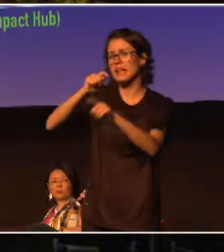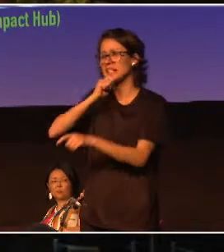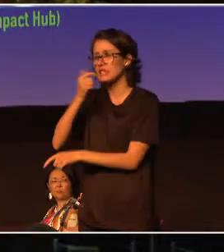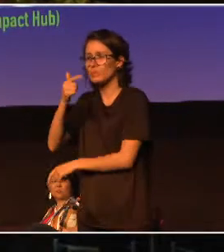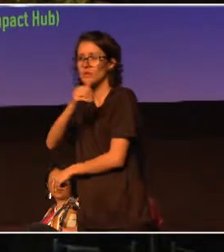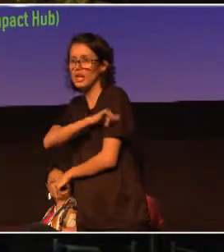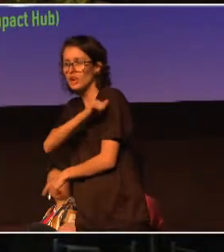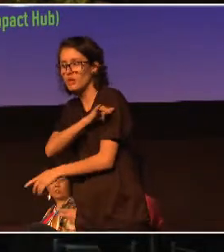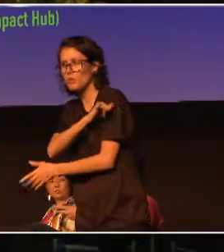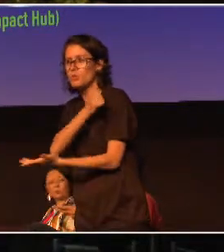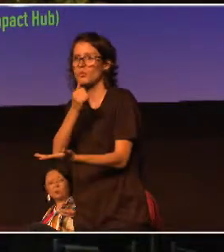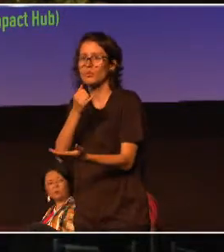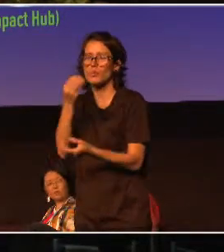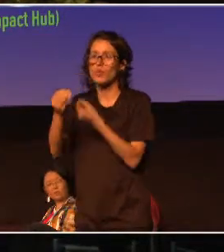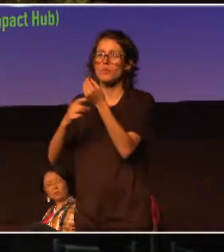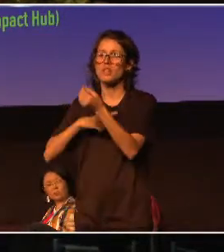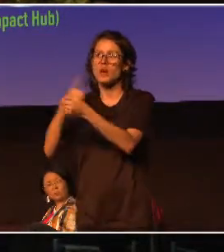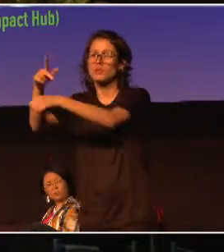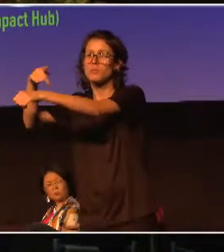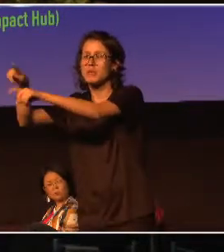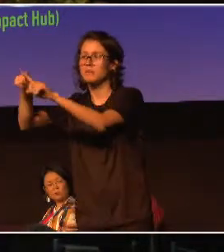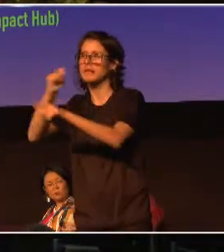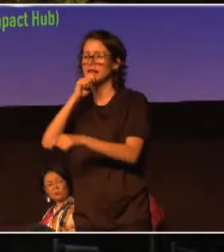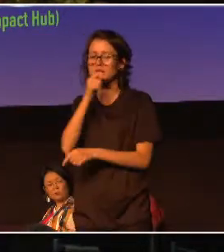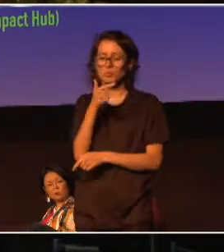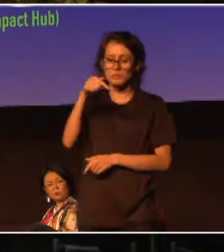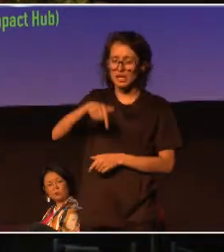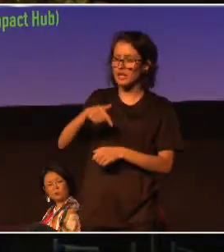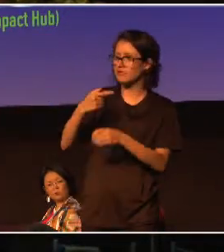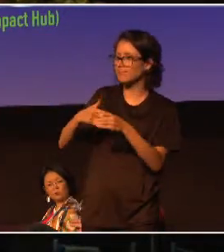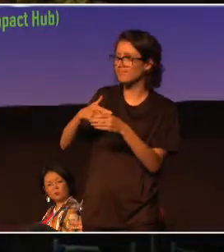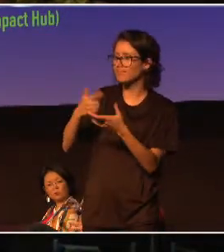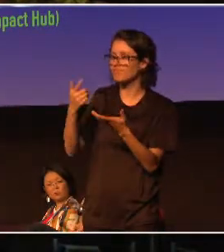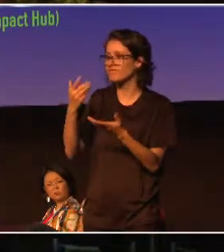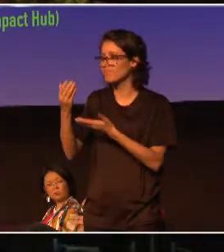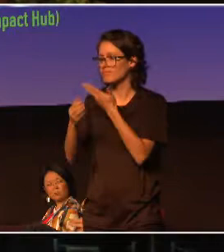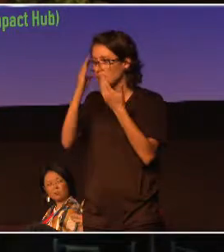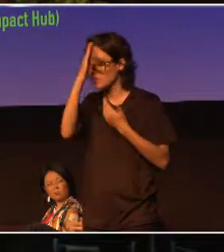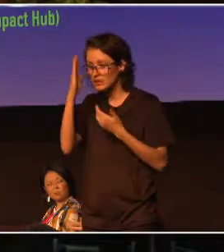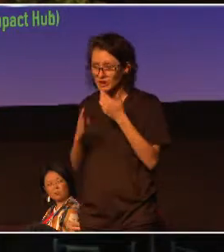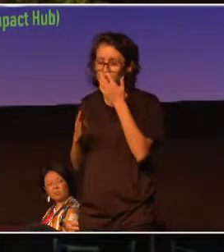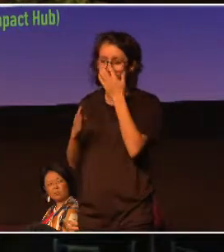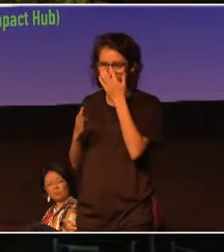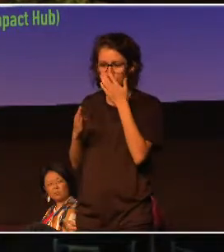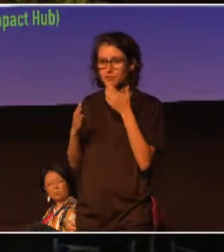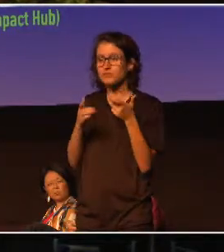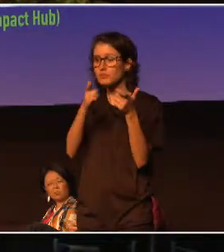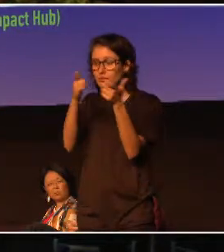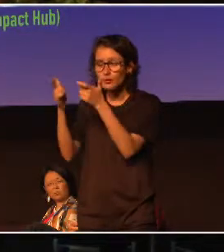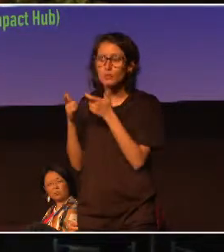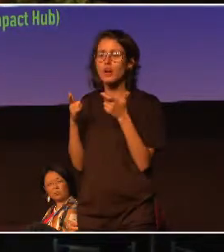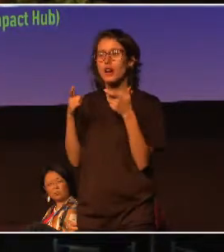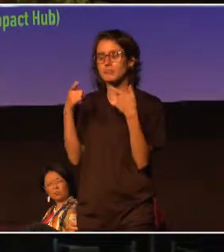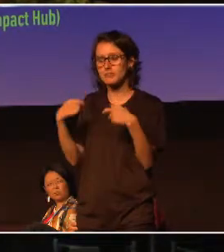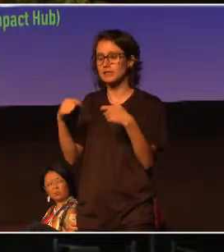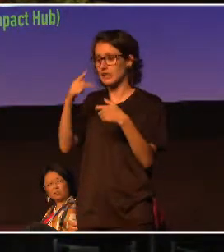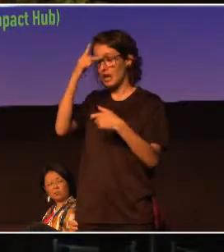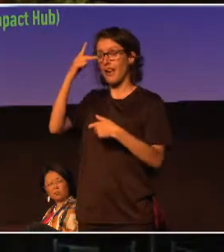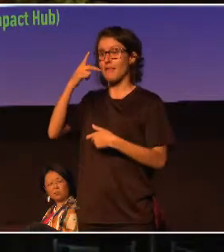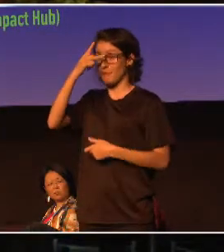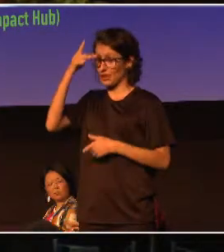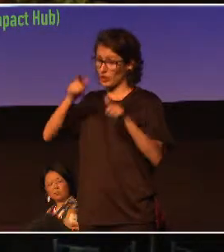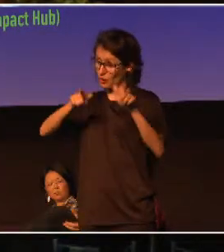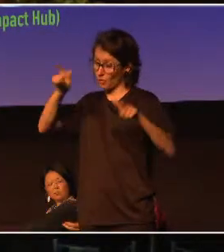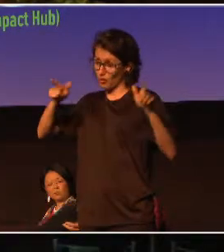Janeiro. Como é que emerge uma comunidade? São pessoas locais que querem fazer né, criar uma comunidade,